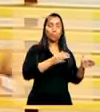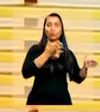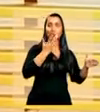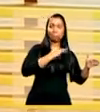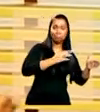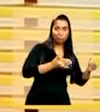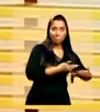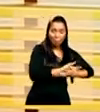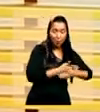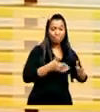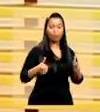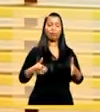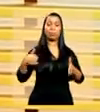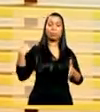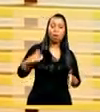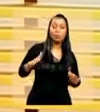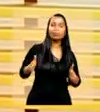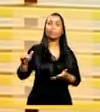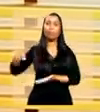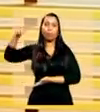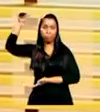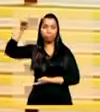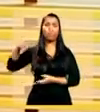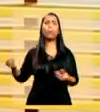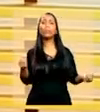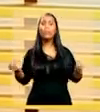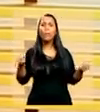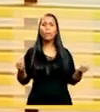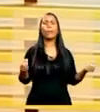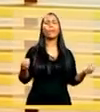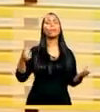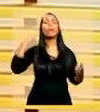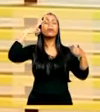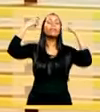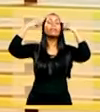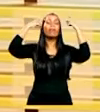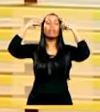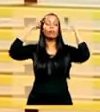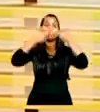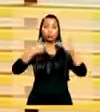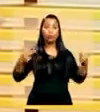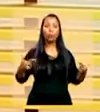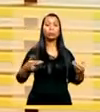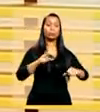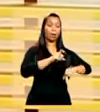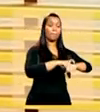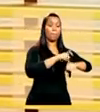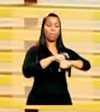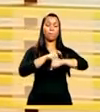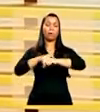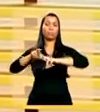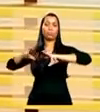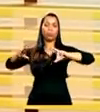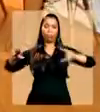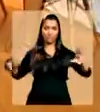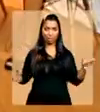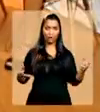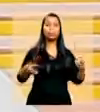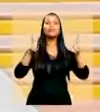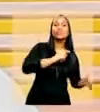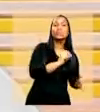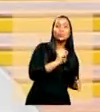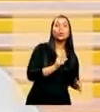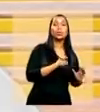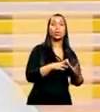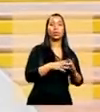faixas gostam? O que a gente pode criar de ambiente lúdico, de atividades para diferentes momentos? E que temáticas que